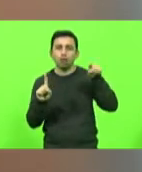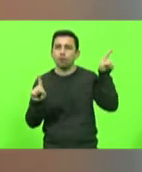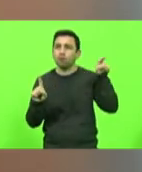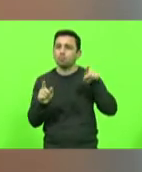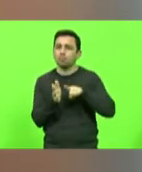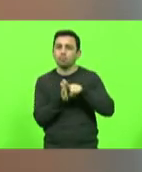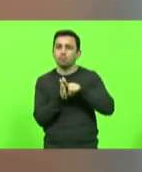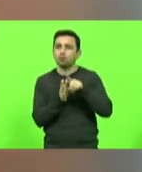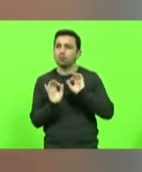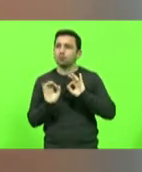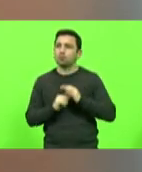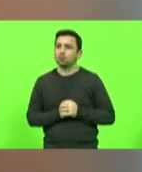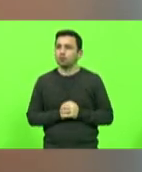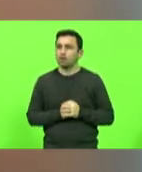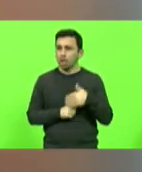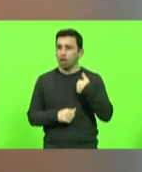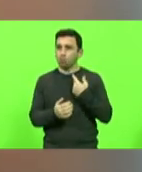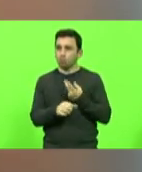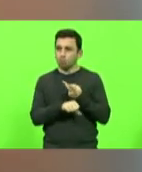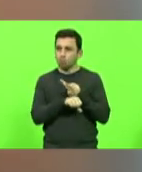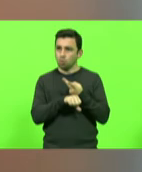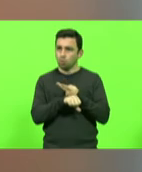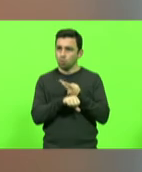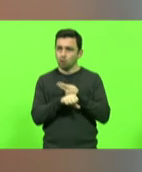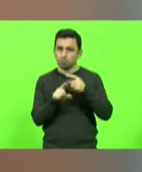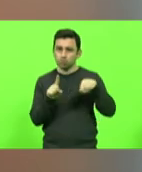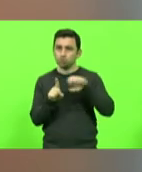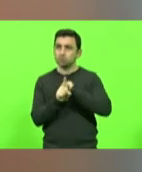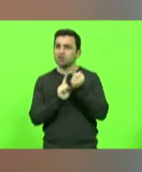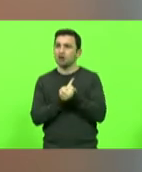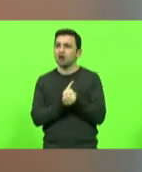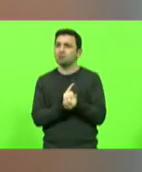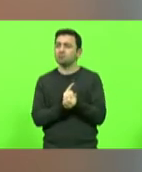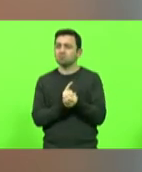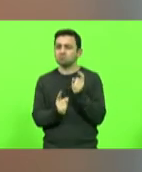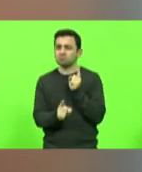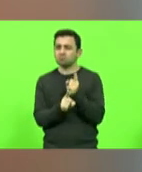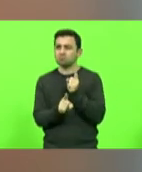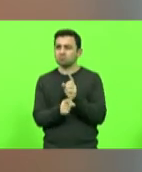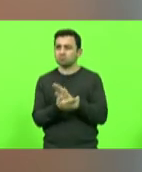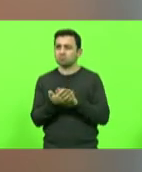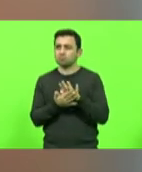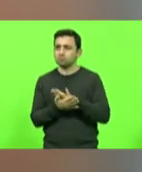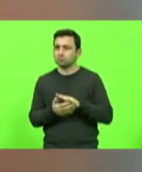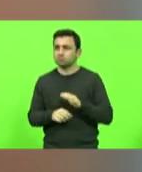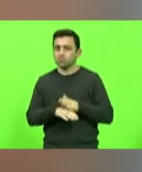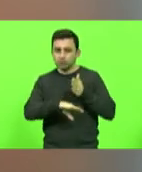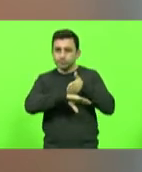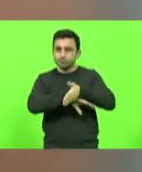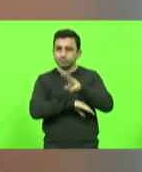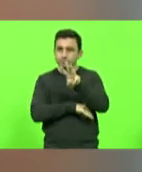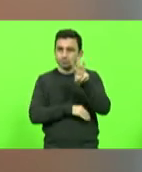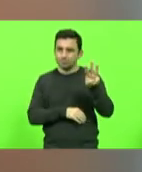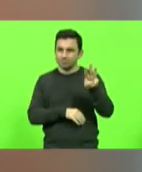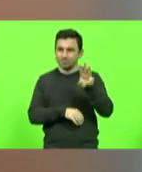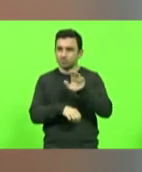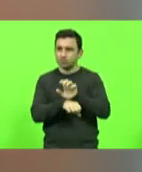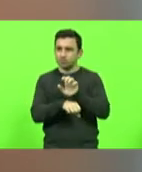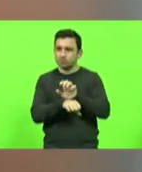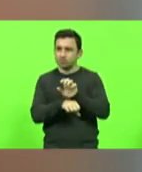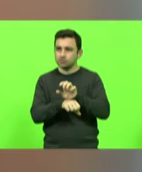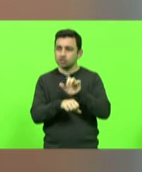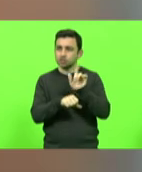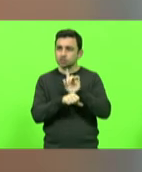eu procurei esses indicadores sociais e eu não encontrei. No portal de transparência do Estado, na aba gestão estadual,